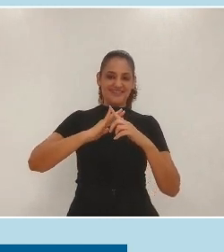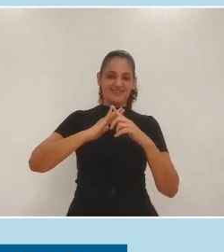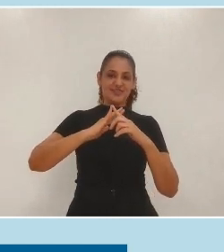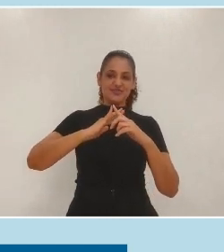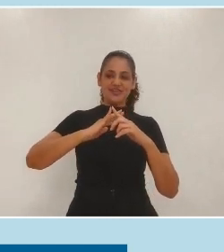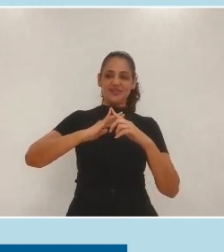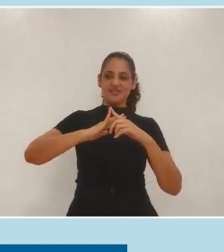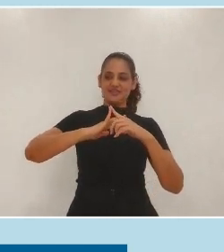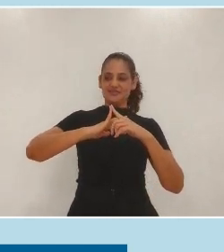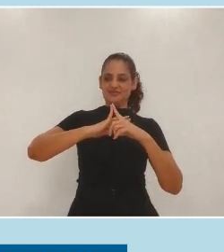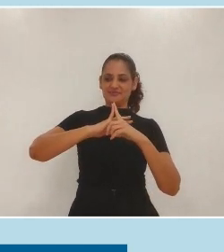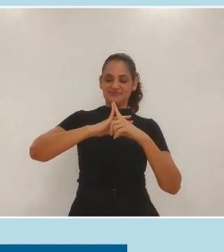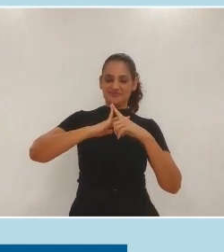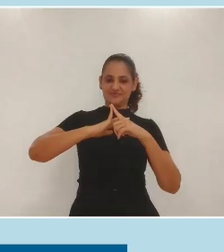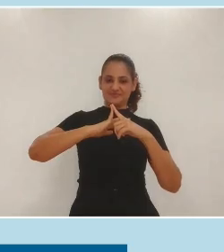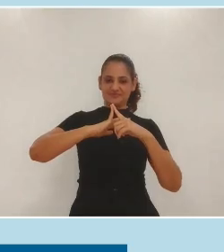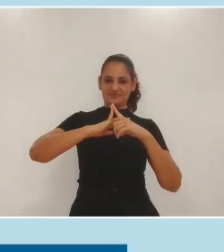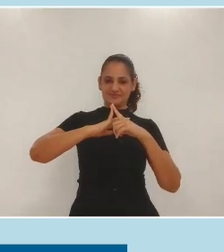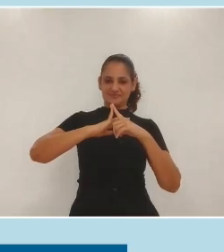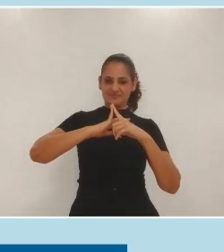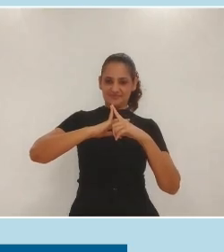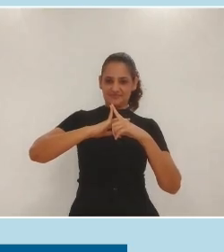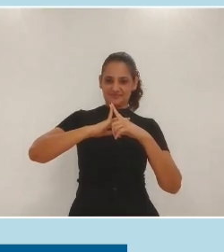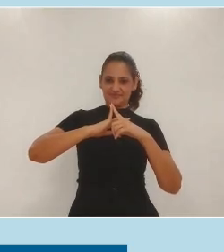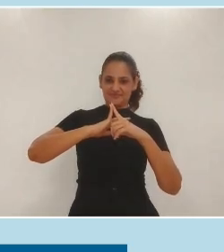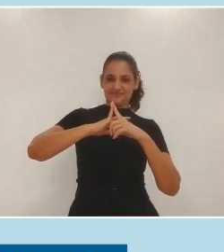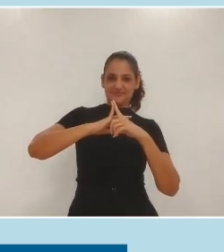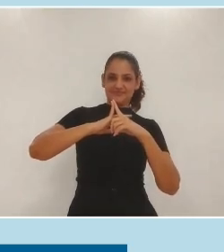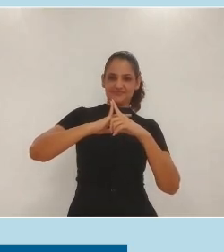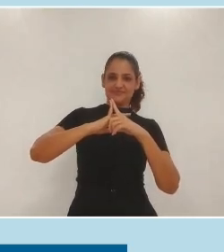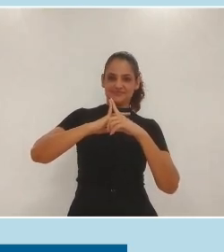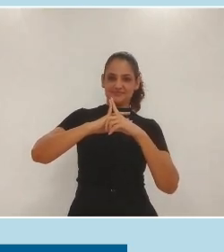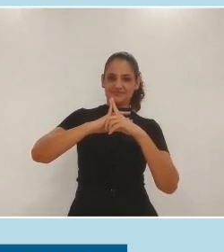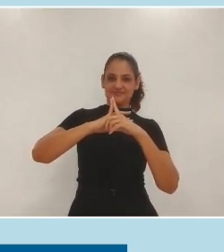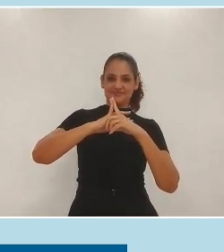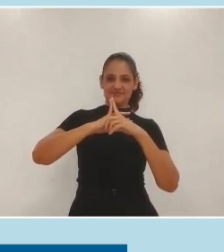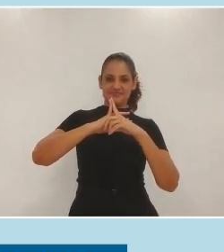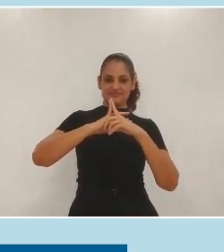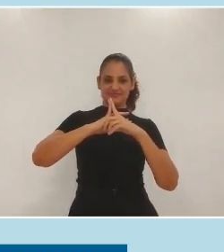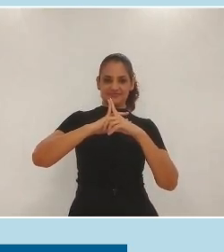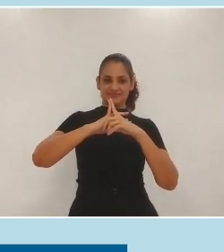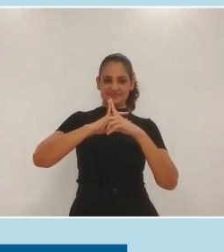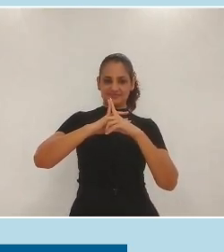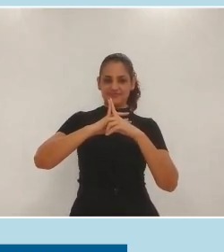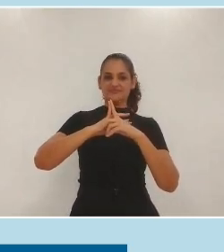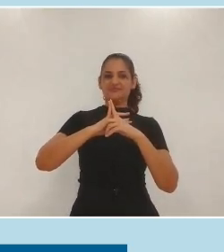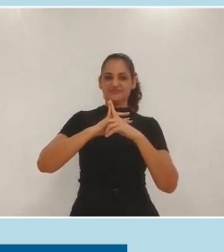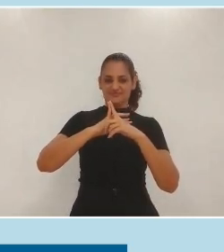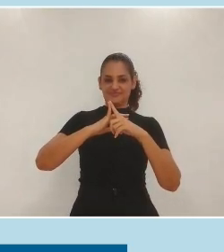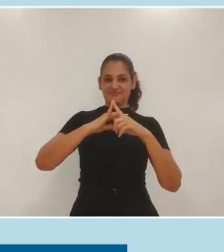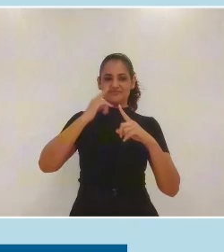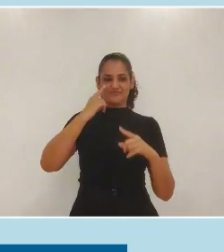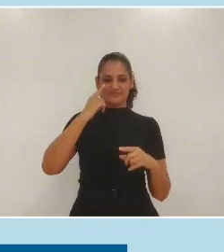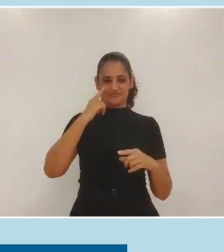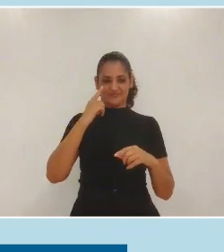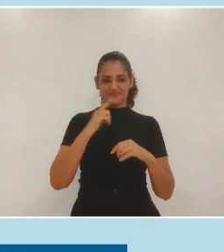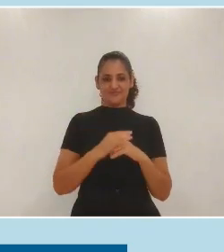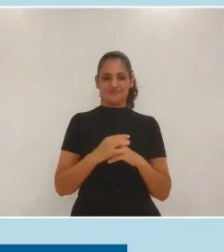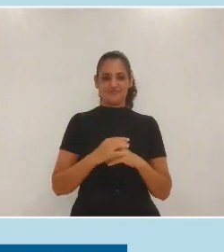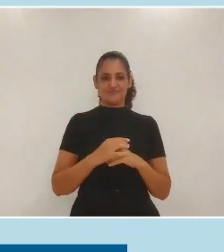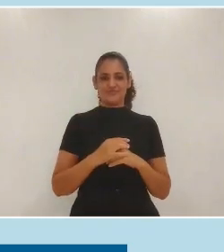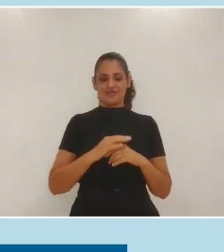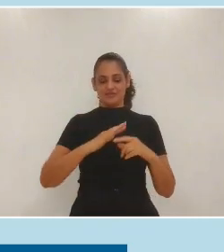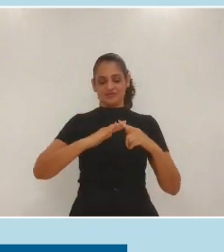Se passa do ângulo de 90 graus, tá vendo? Então, o meu super passa de um, ele vai até, eu acho